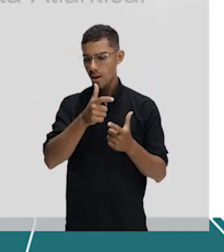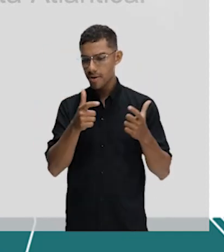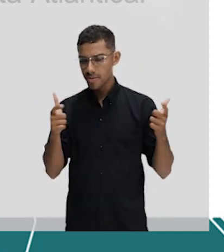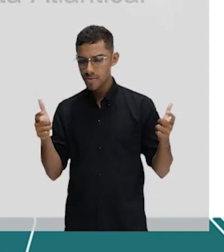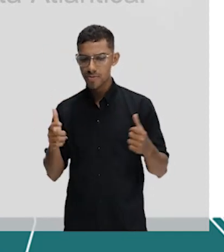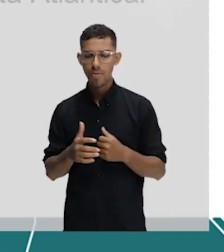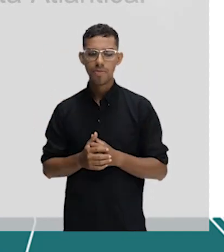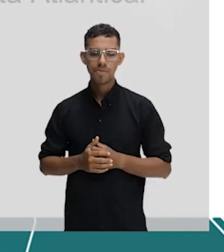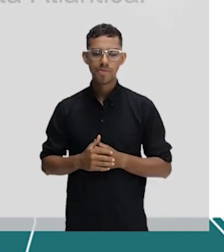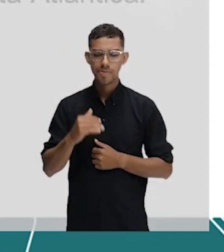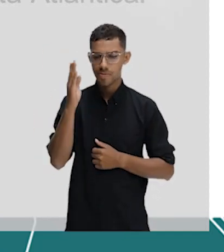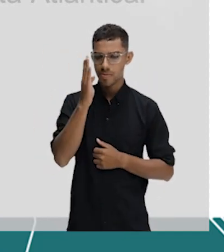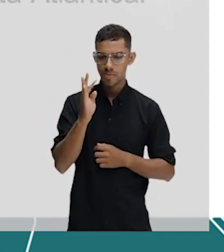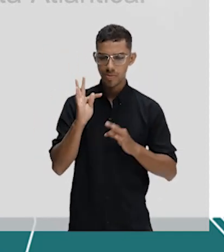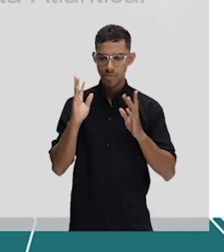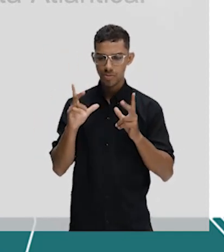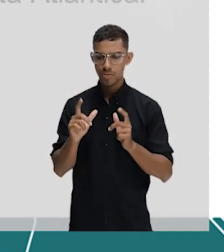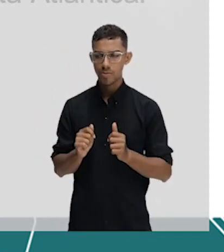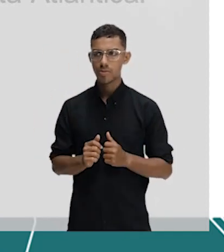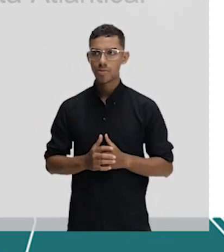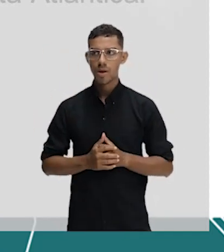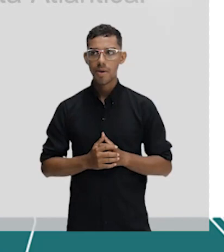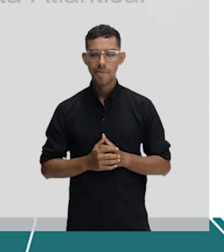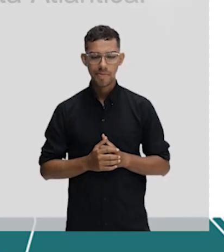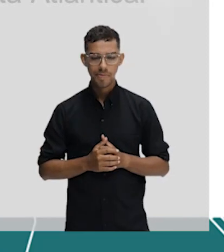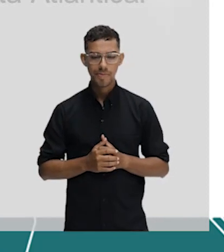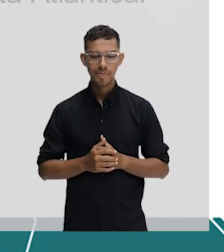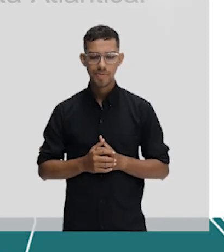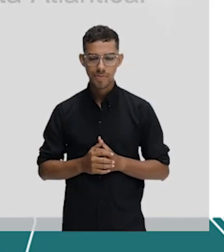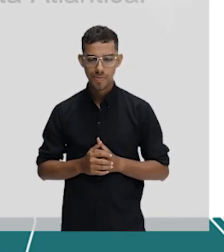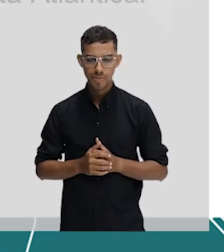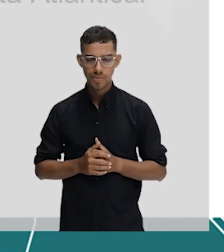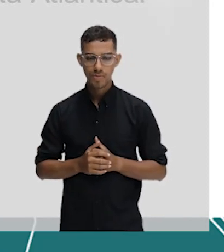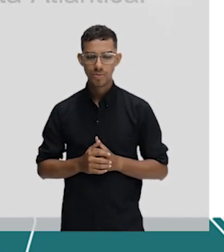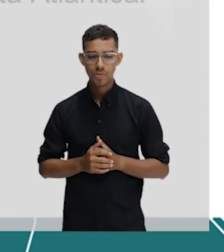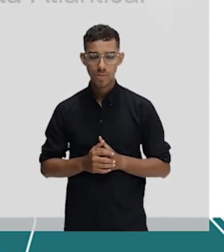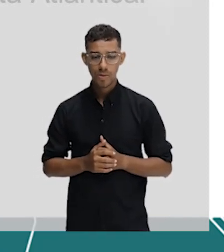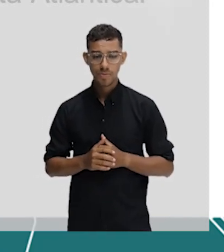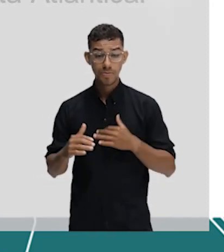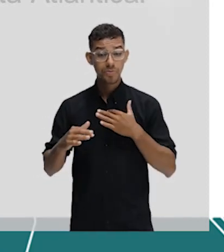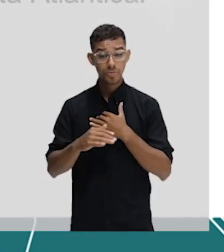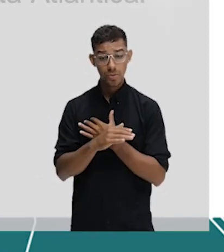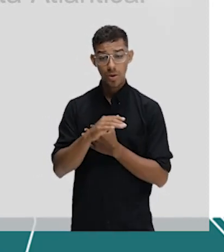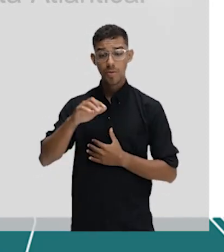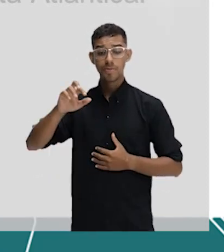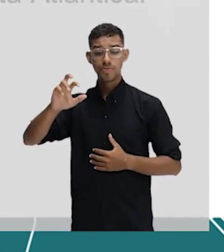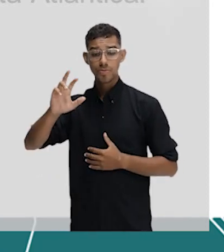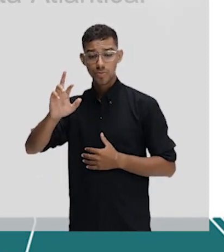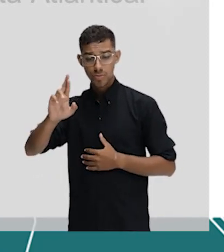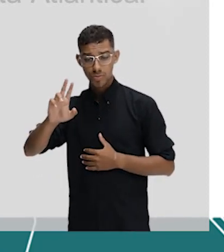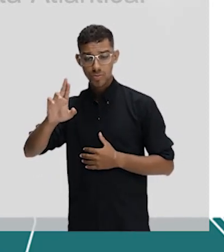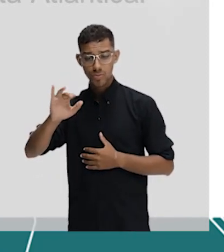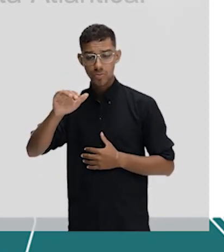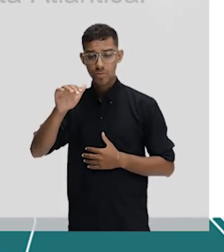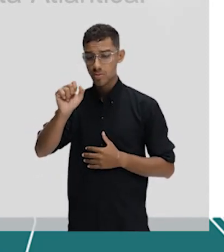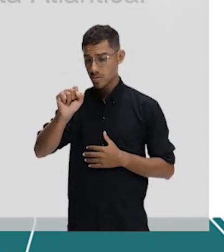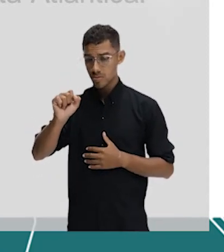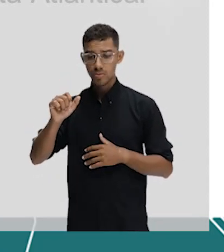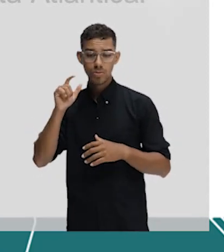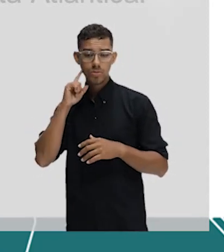maravilhosos, espalhados pelo Brasil inteiro. Né? Ocupa as ruínas de cerâmica de São João da Várzea, aproximadamente 2 mil